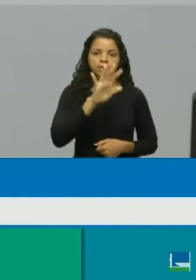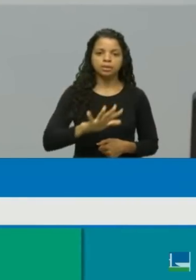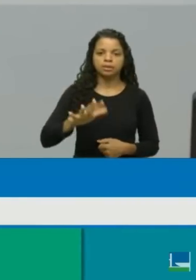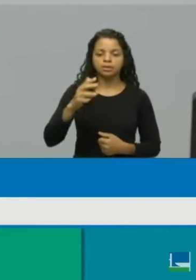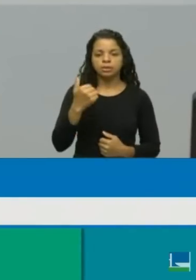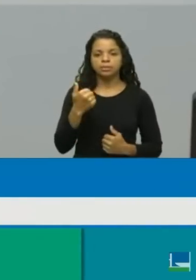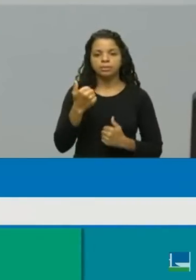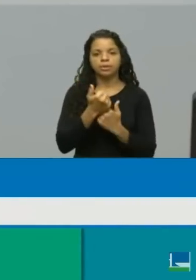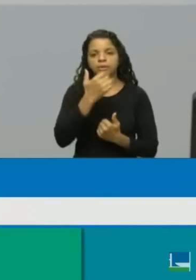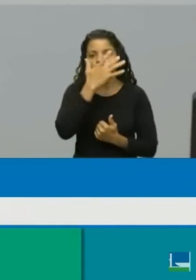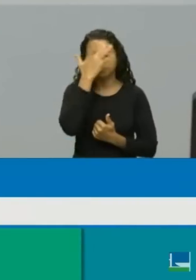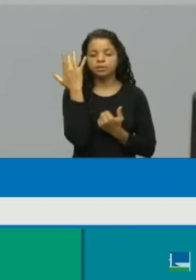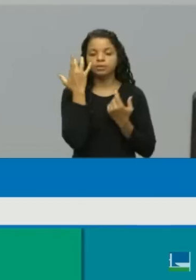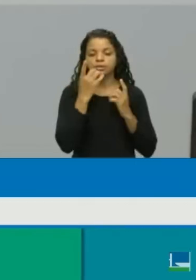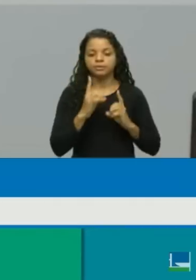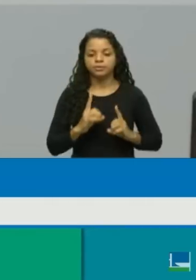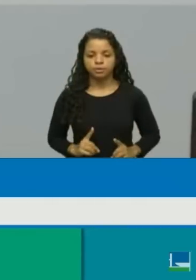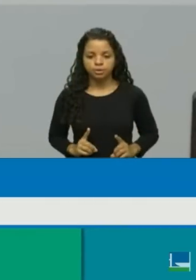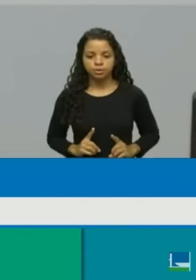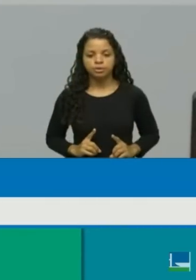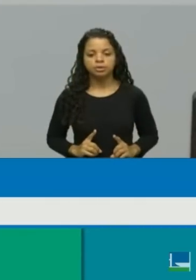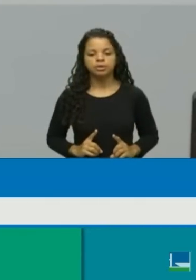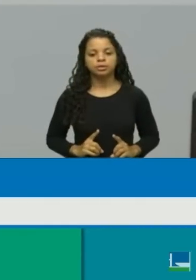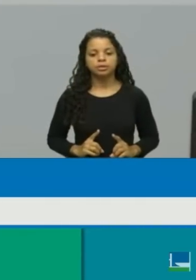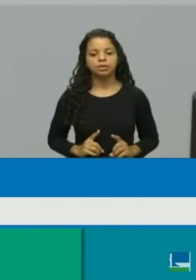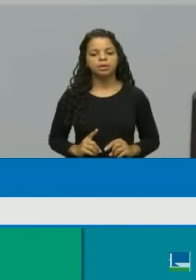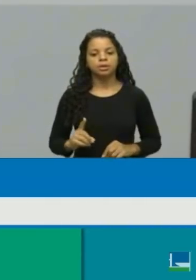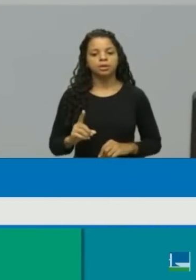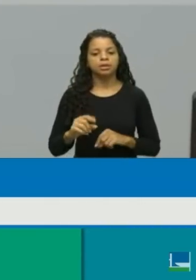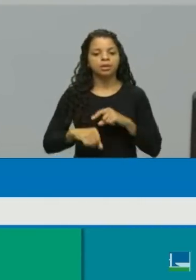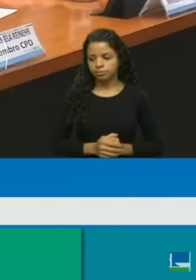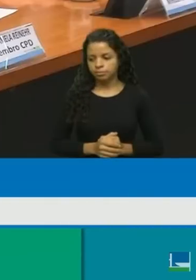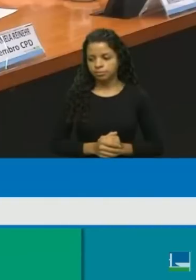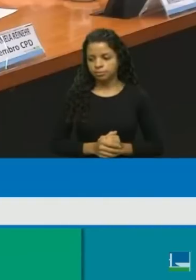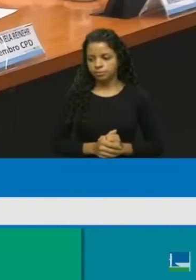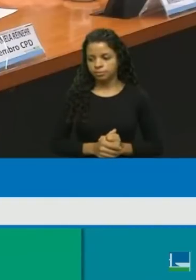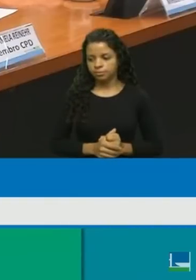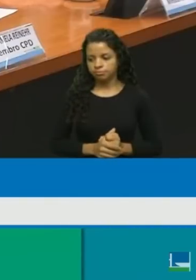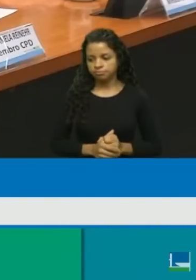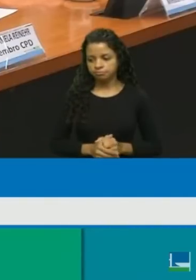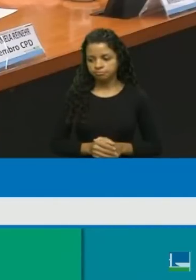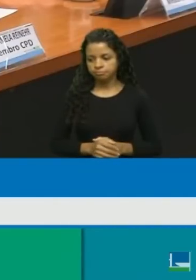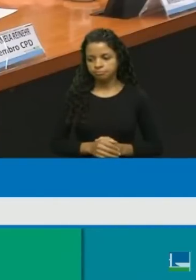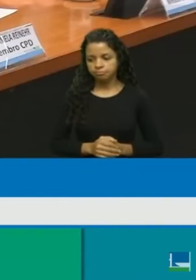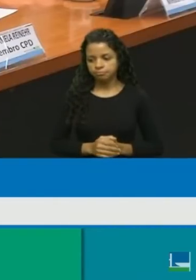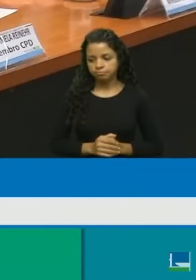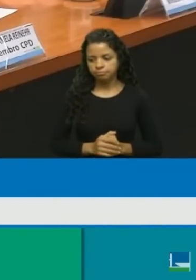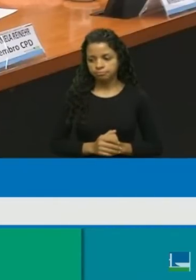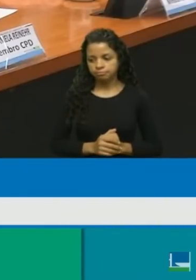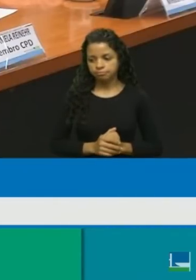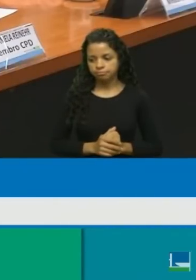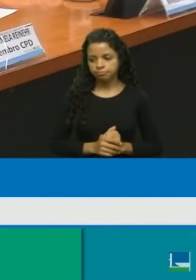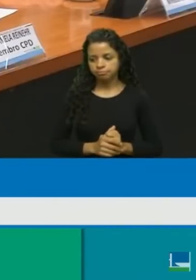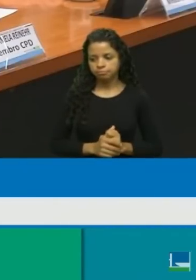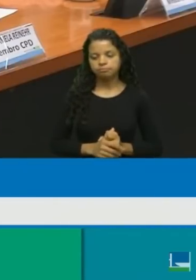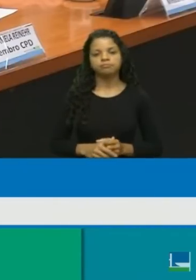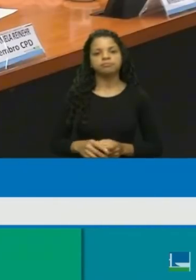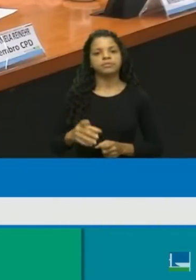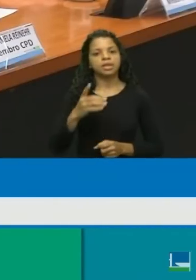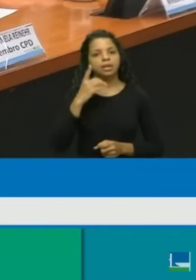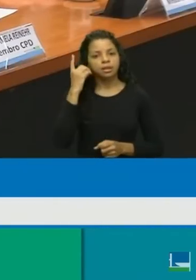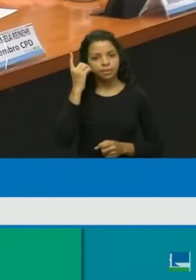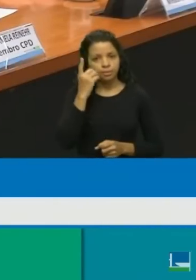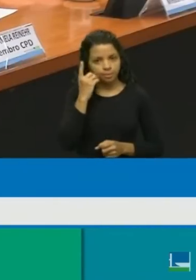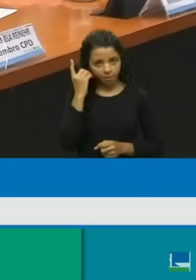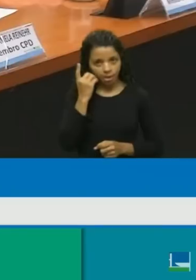com Deficiência, pelo tempo igualmente de 10 minutos. Deputada Daniela, muito